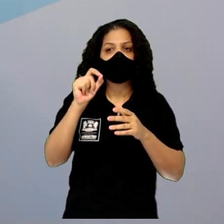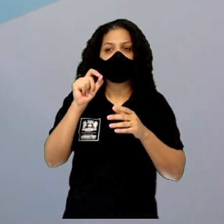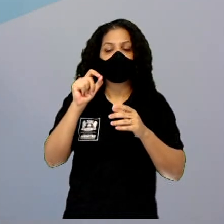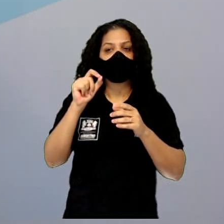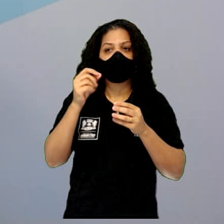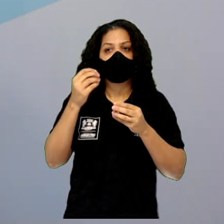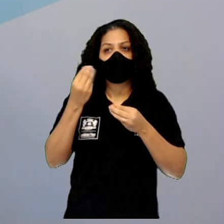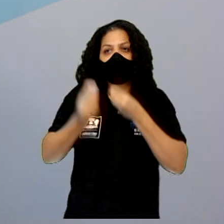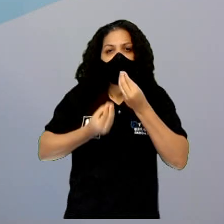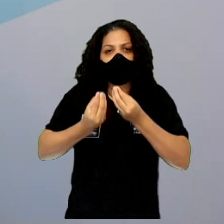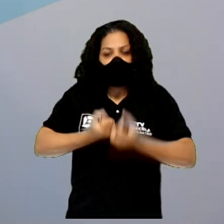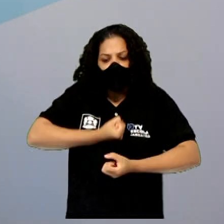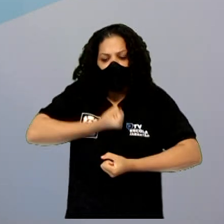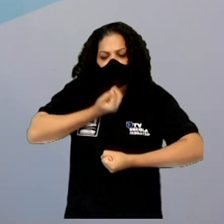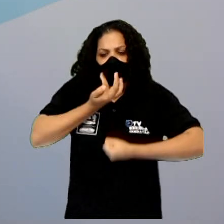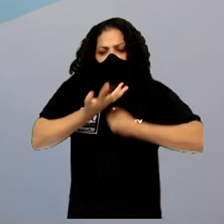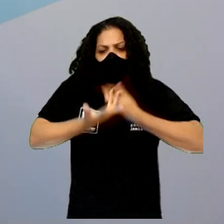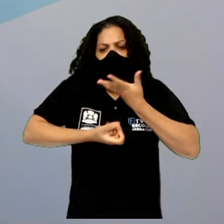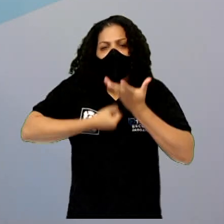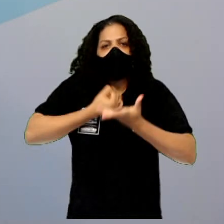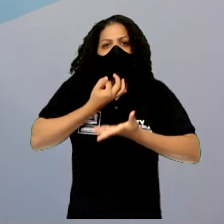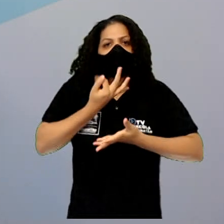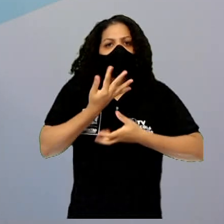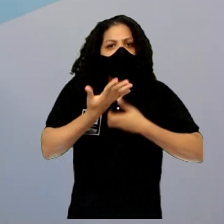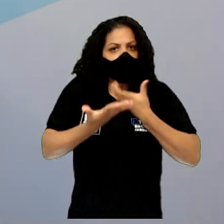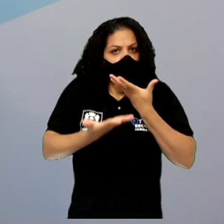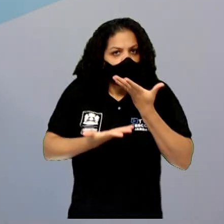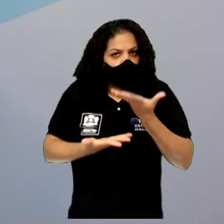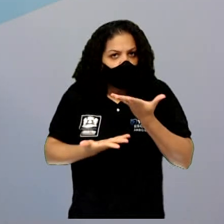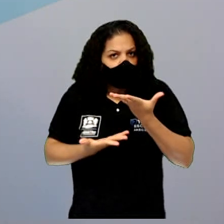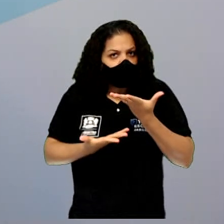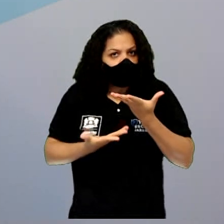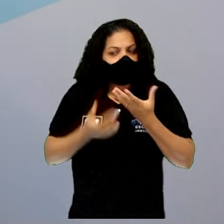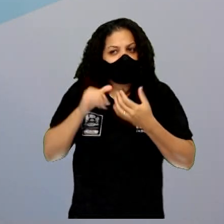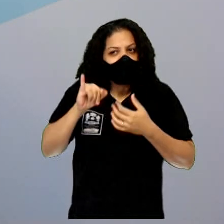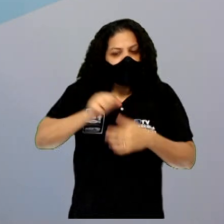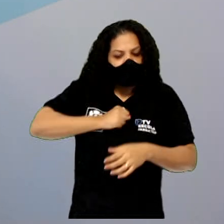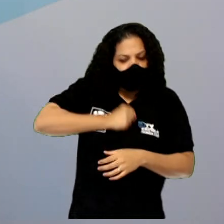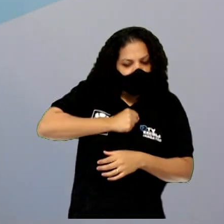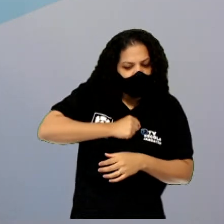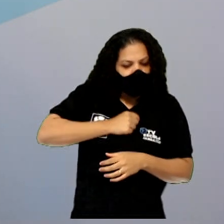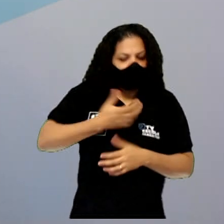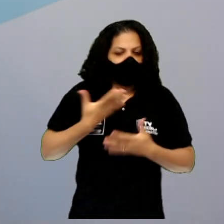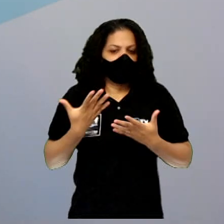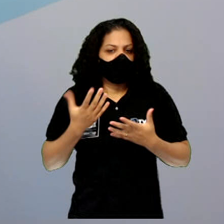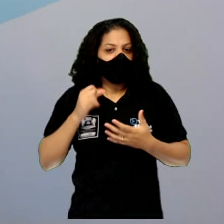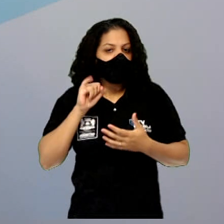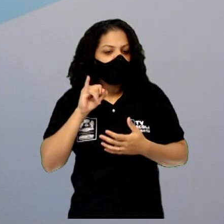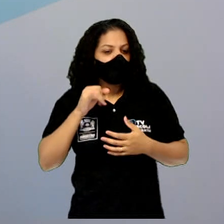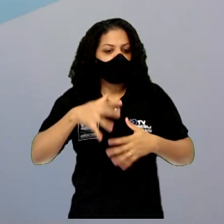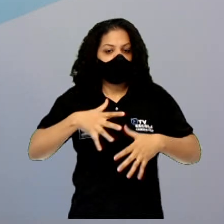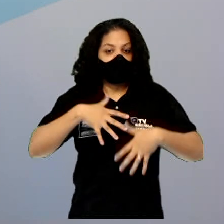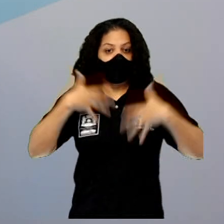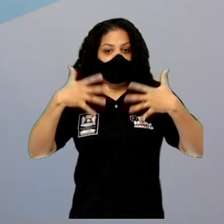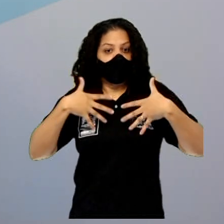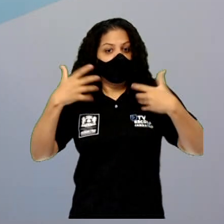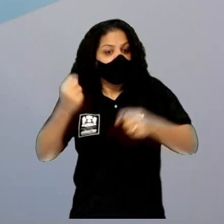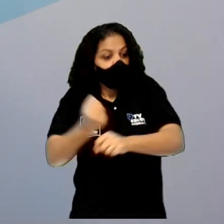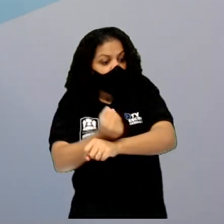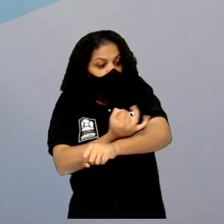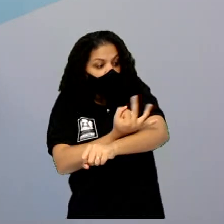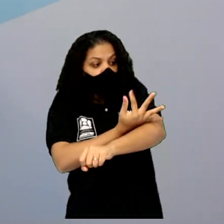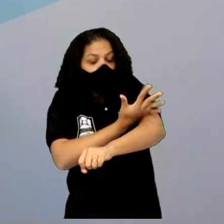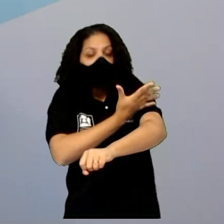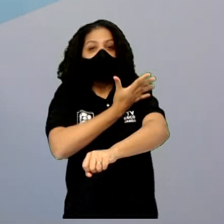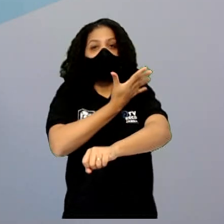aquilo que a gente está falando, e as pausas também, como para traduzir os nossos desejos, as nossas emoções, tudo aquilo que a